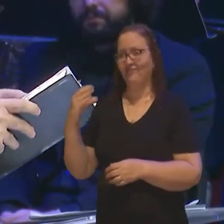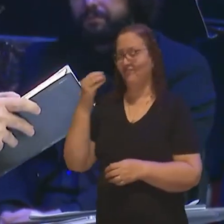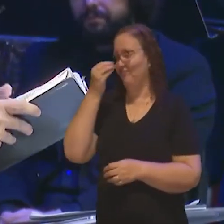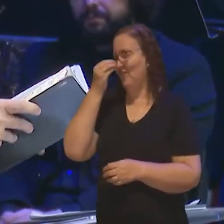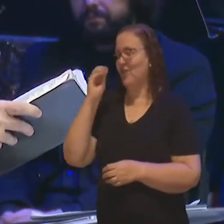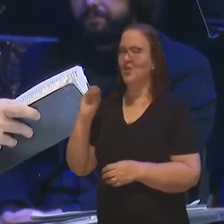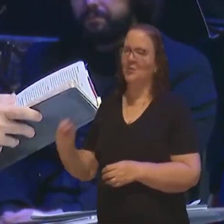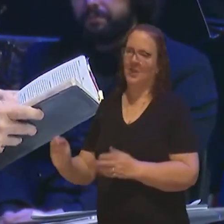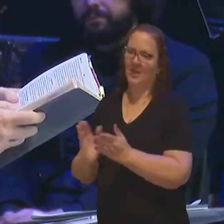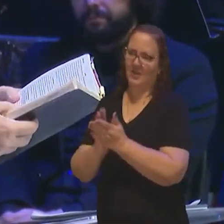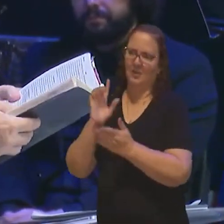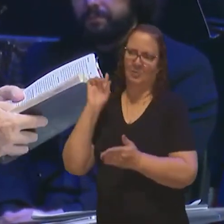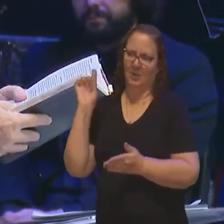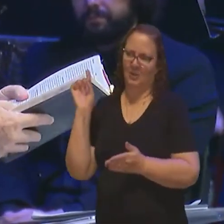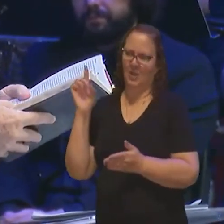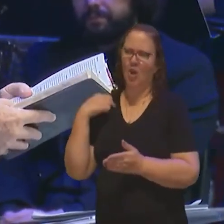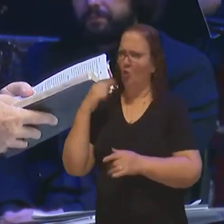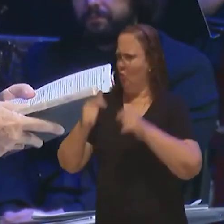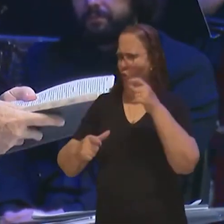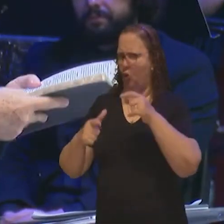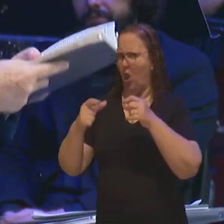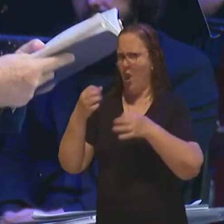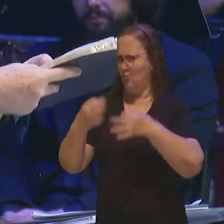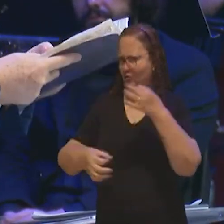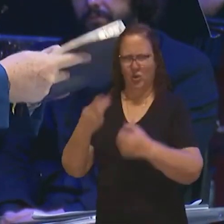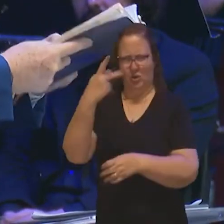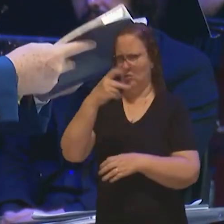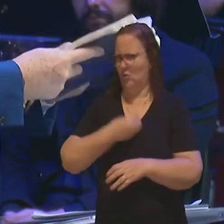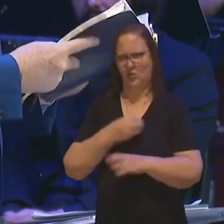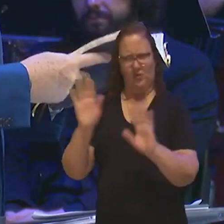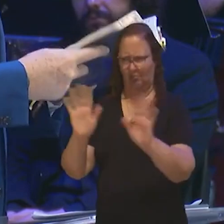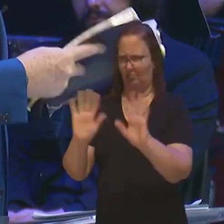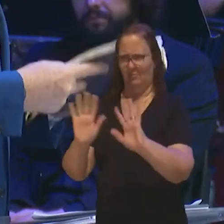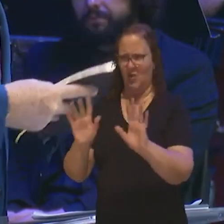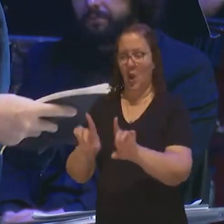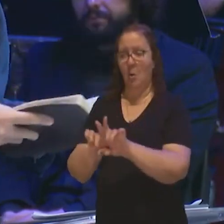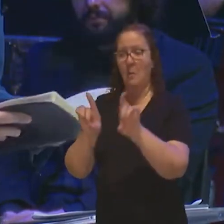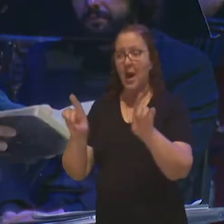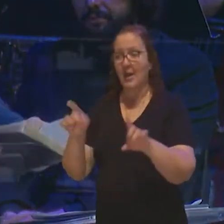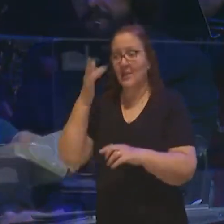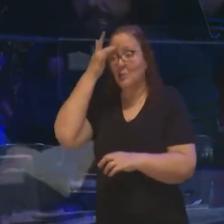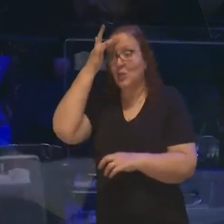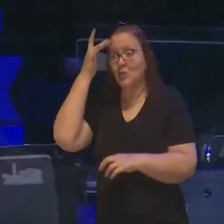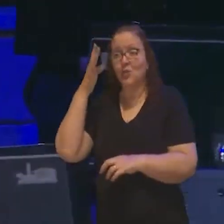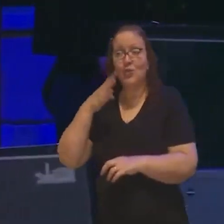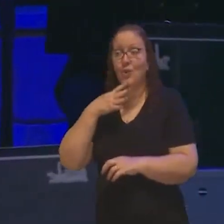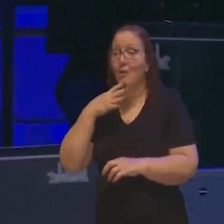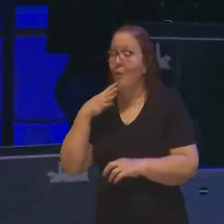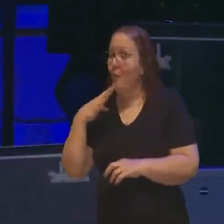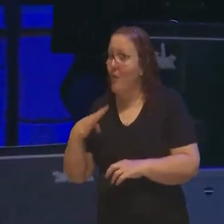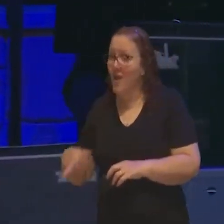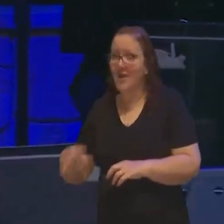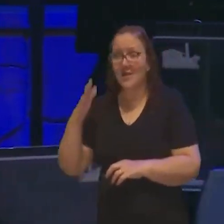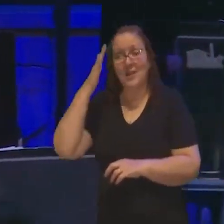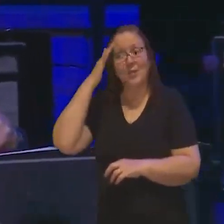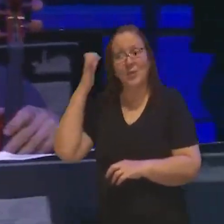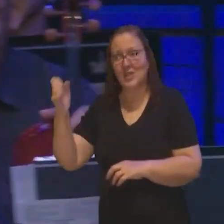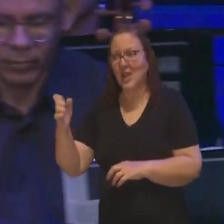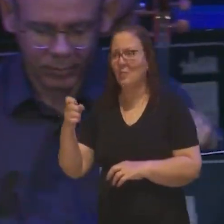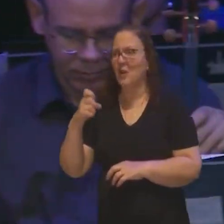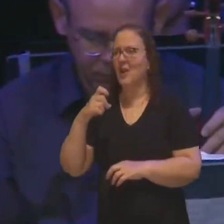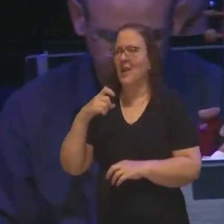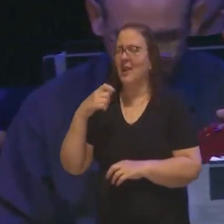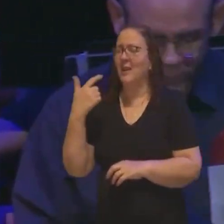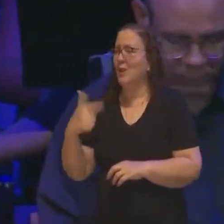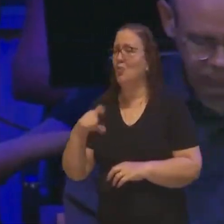por favor, não entenda dessa maneira. Mas que há um desconhecimento, que há uma falta de interesse, que há